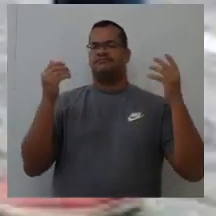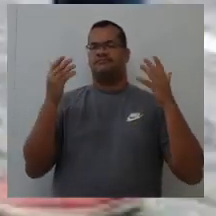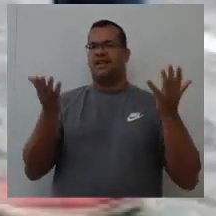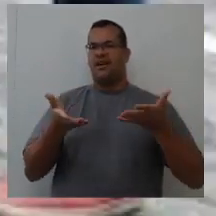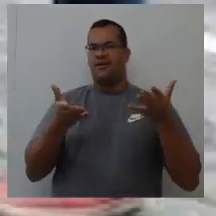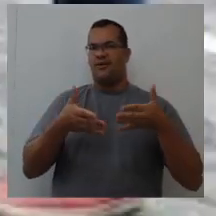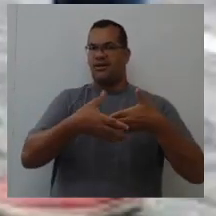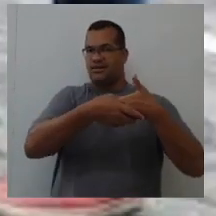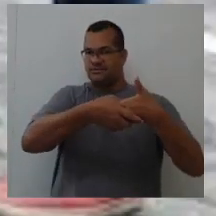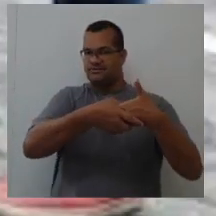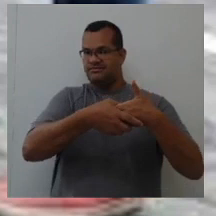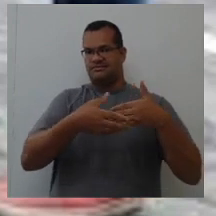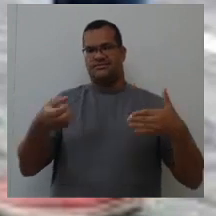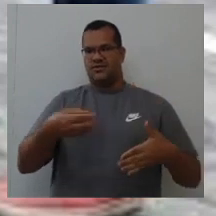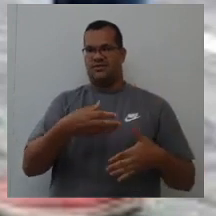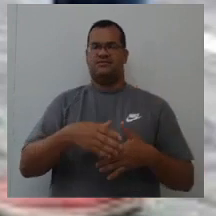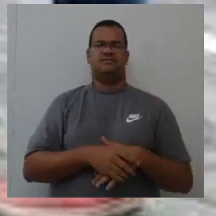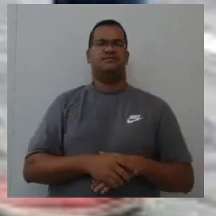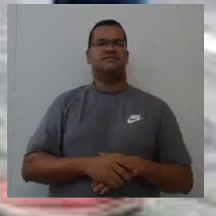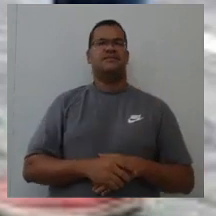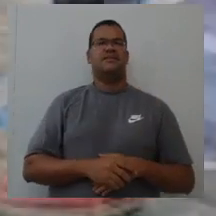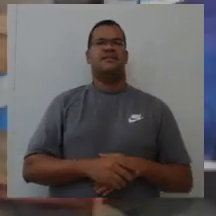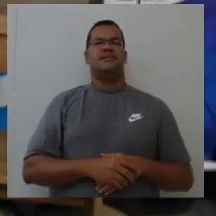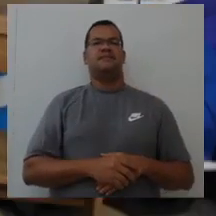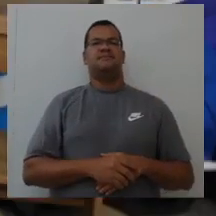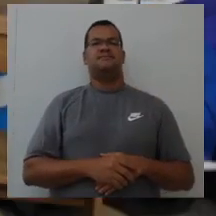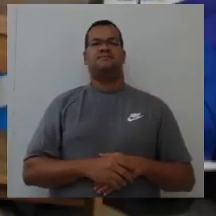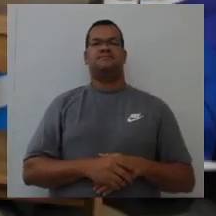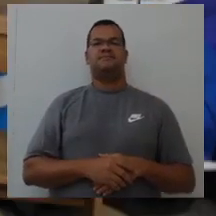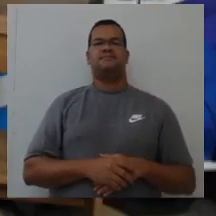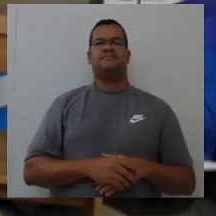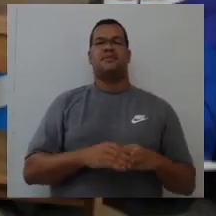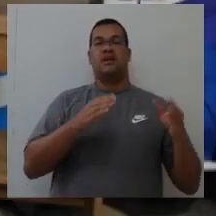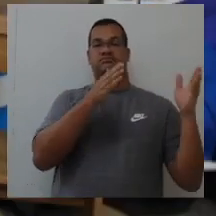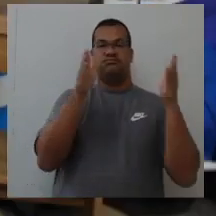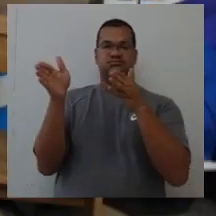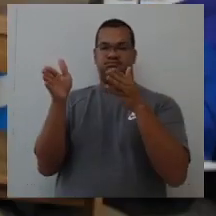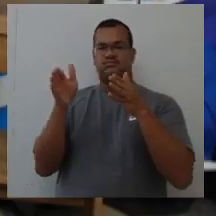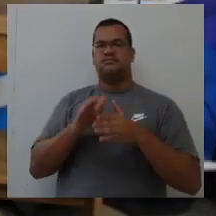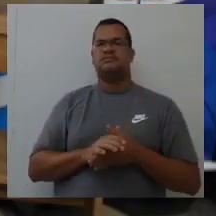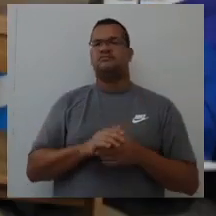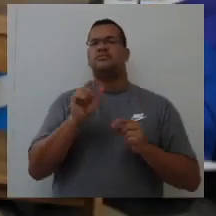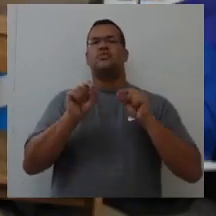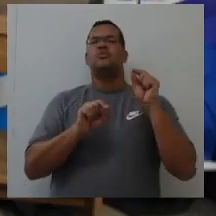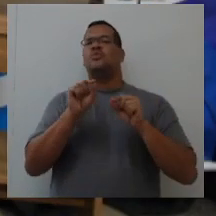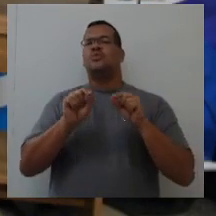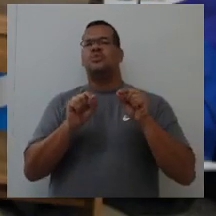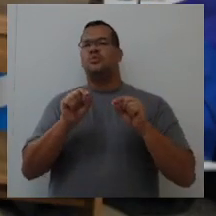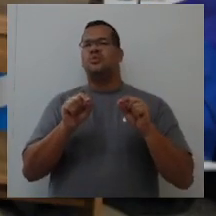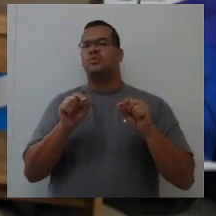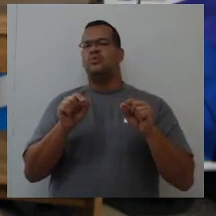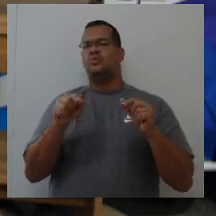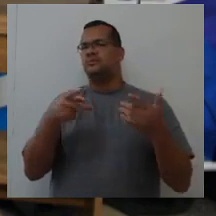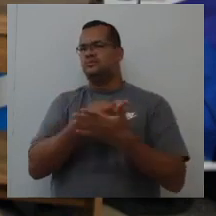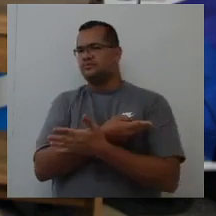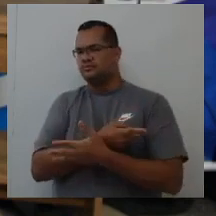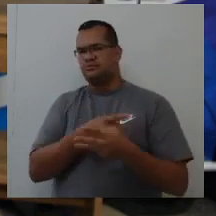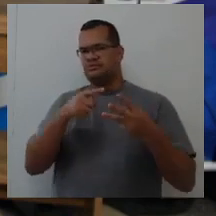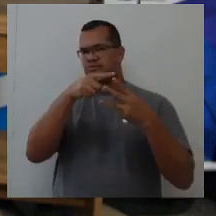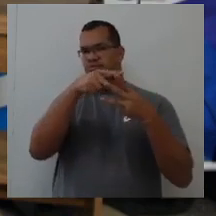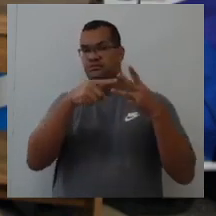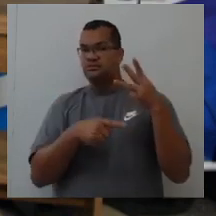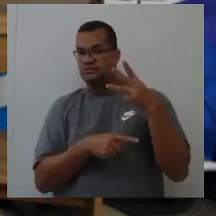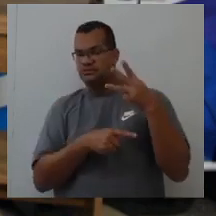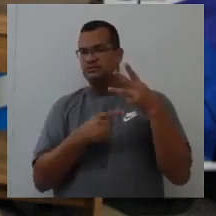Legal. Ok. Então, bota para mim aqui. O que é que acontece? 3 situações